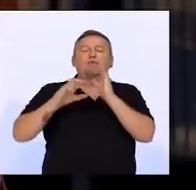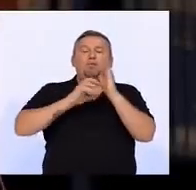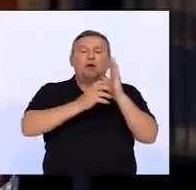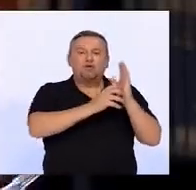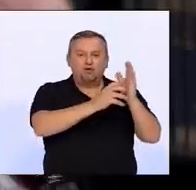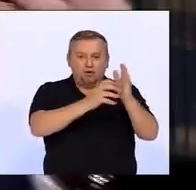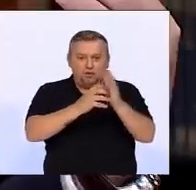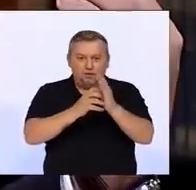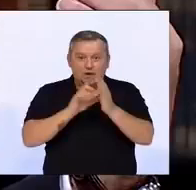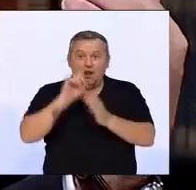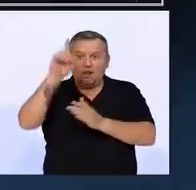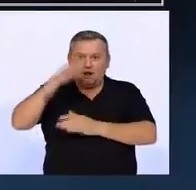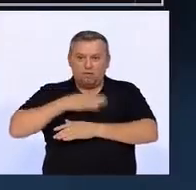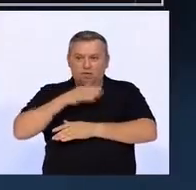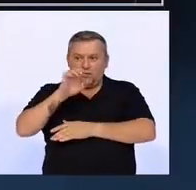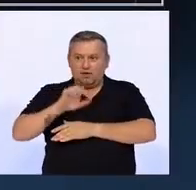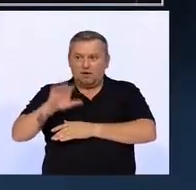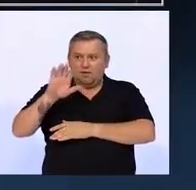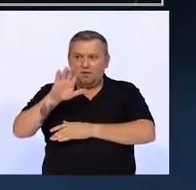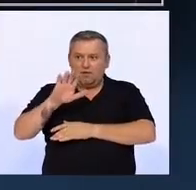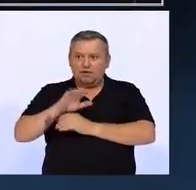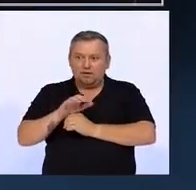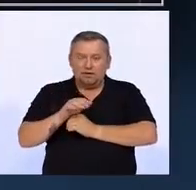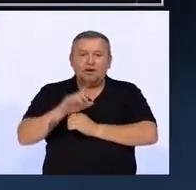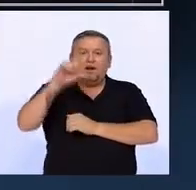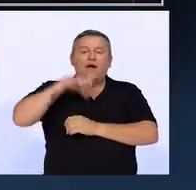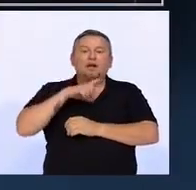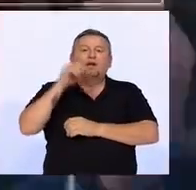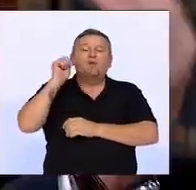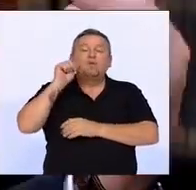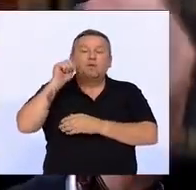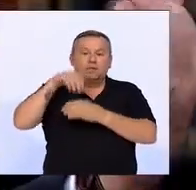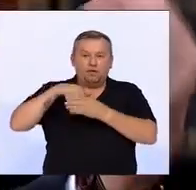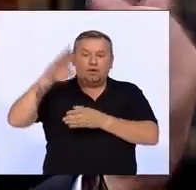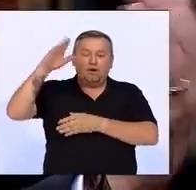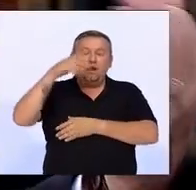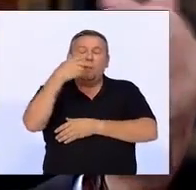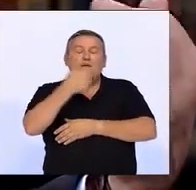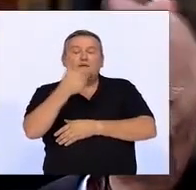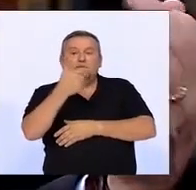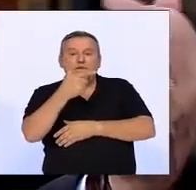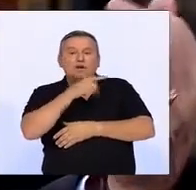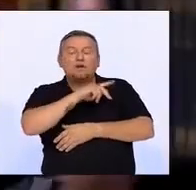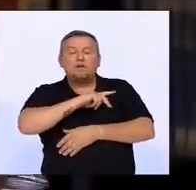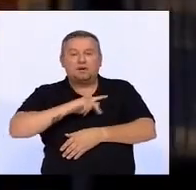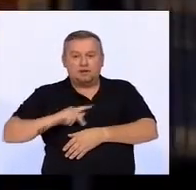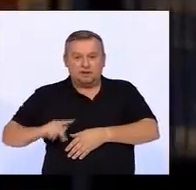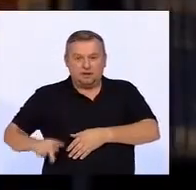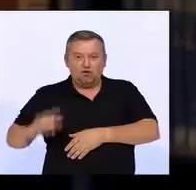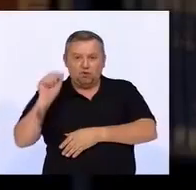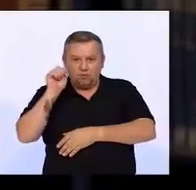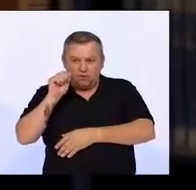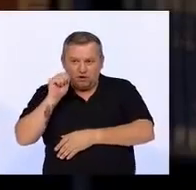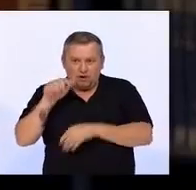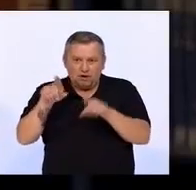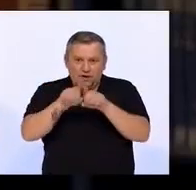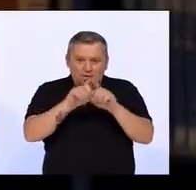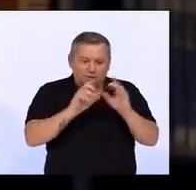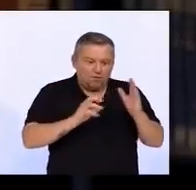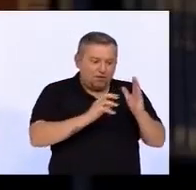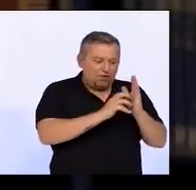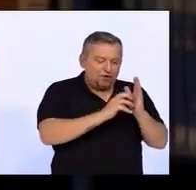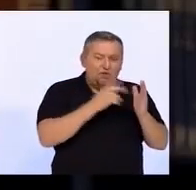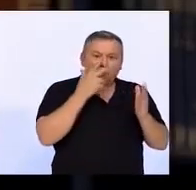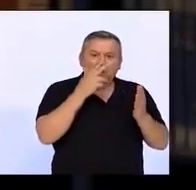tem uma candidata... Rio Grande do Sul. Lá tem uma candidata a vice-presidente da República, que também o seu partido está